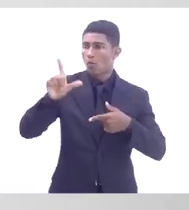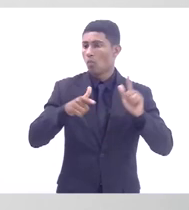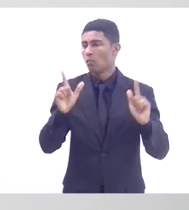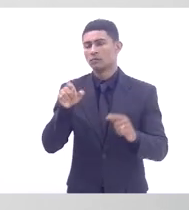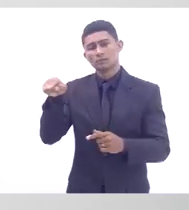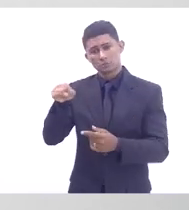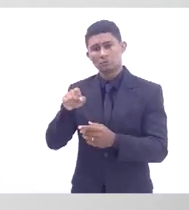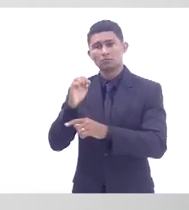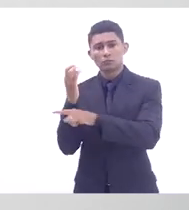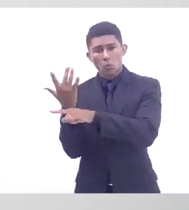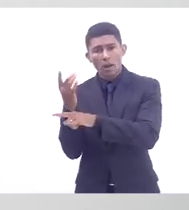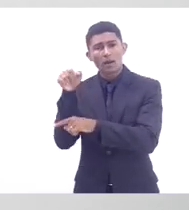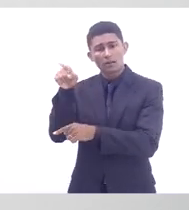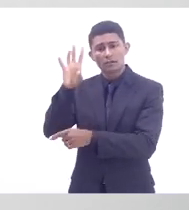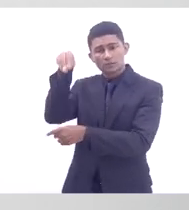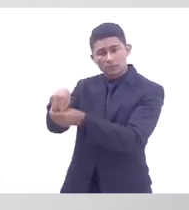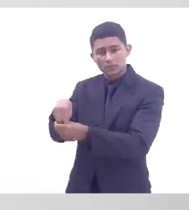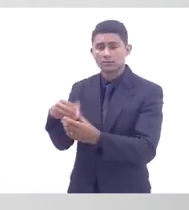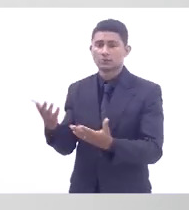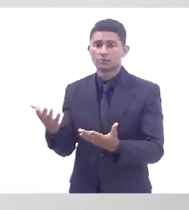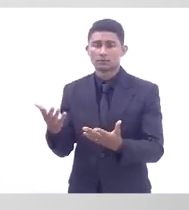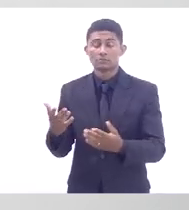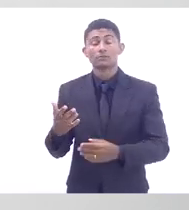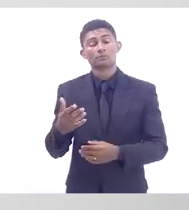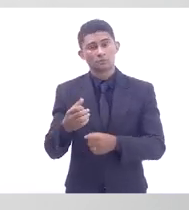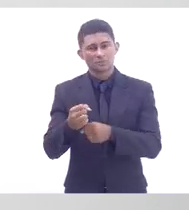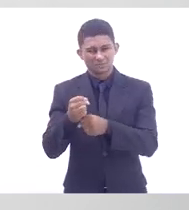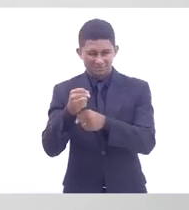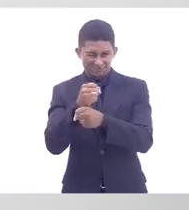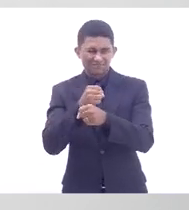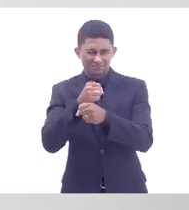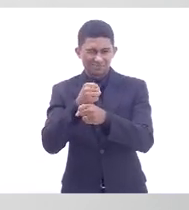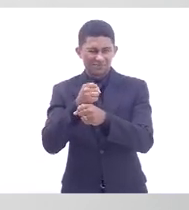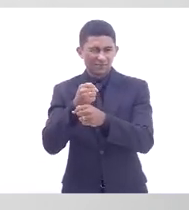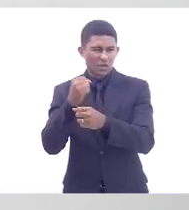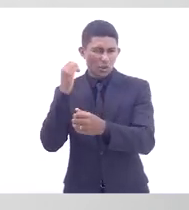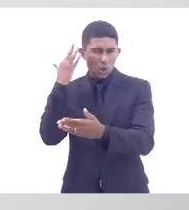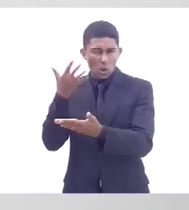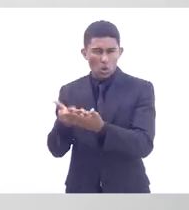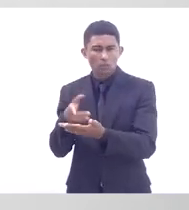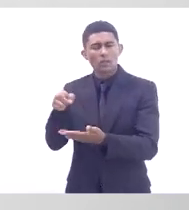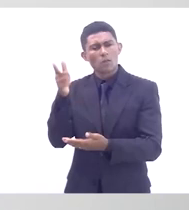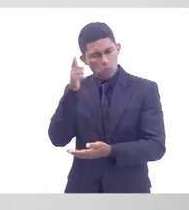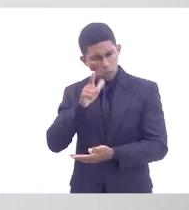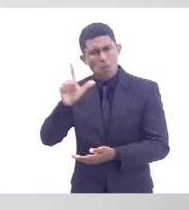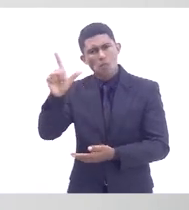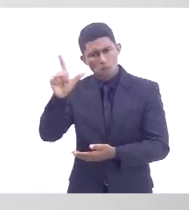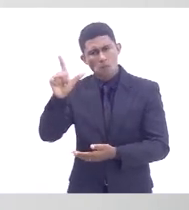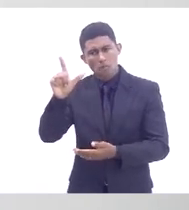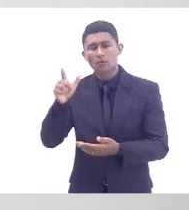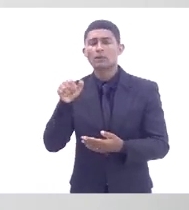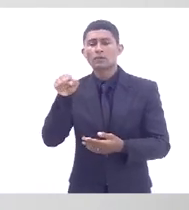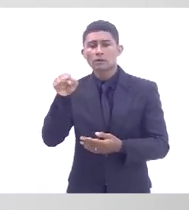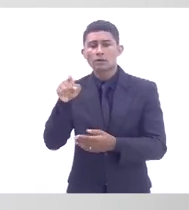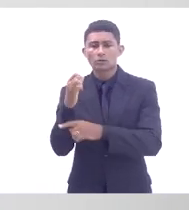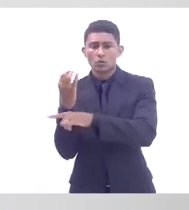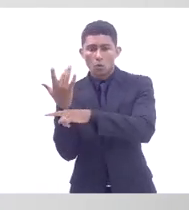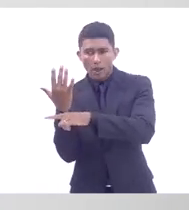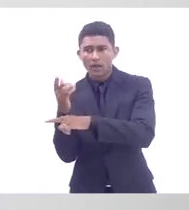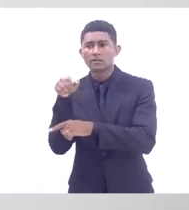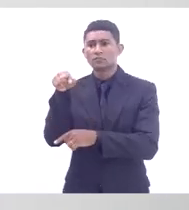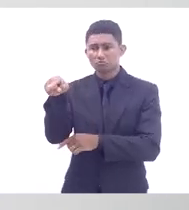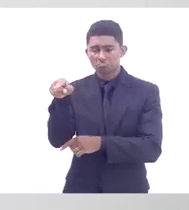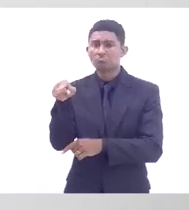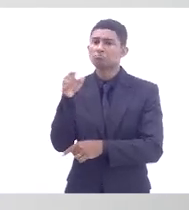funcional consolidado a gente conseguiu nos últimos anos a conquista da Dedicação exclusiva da UERJ temos conseguido fazer com que ela de fato se